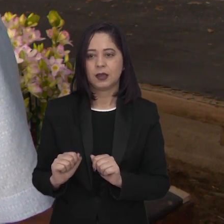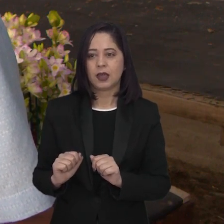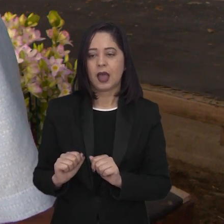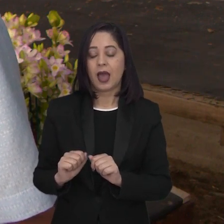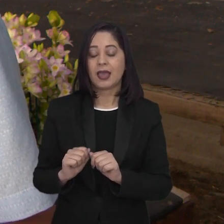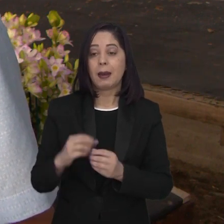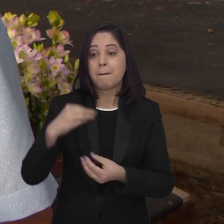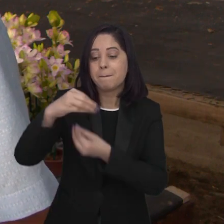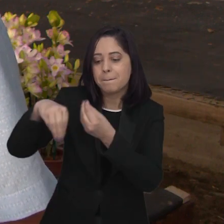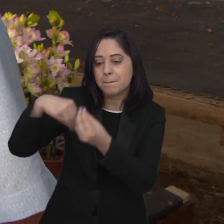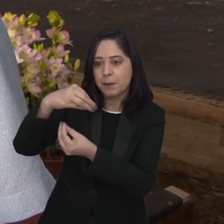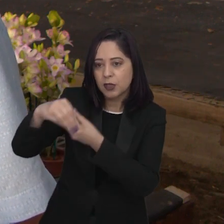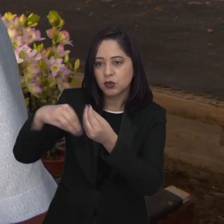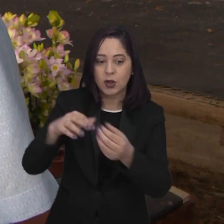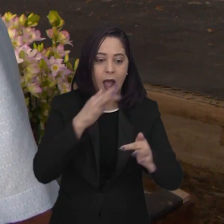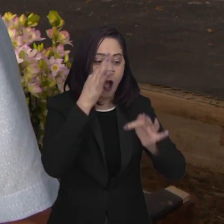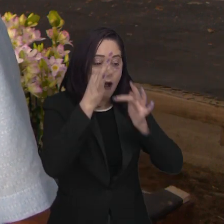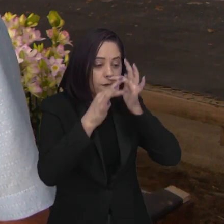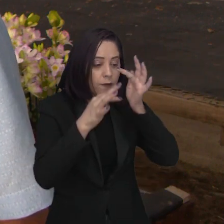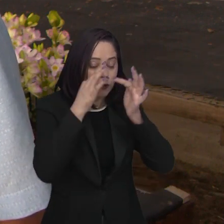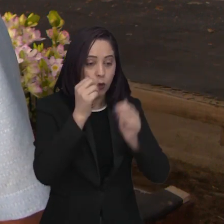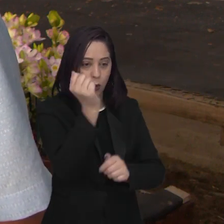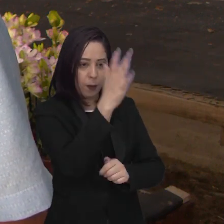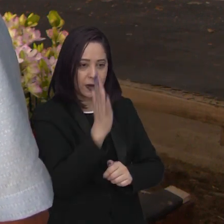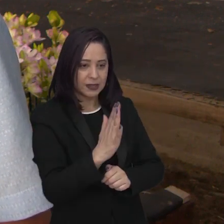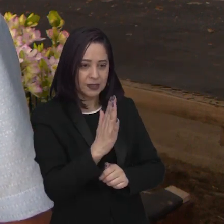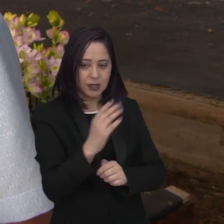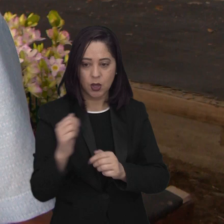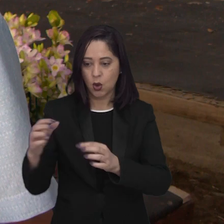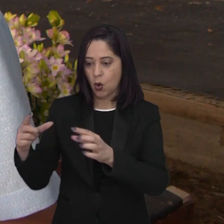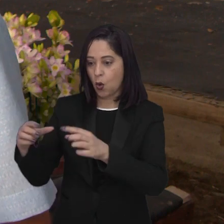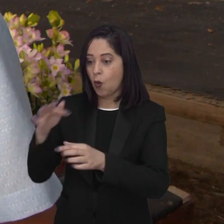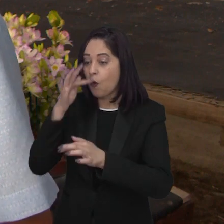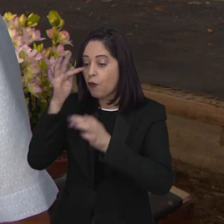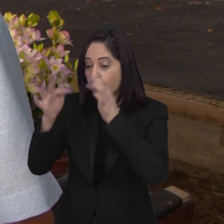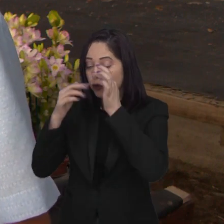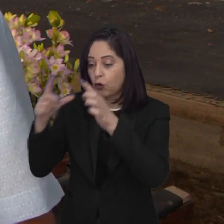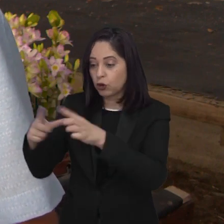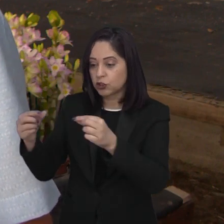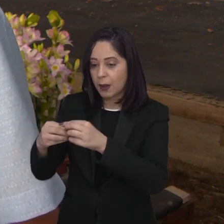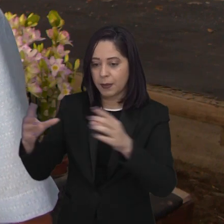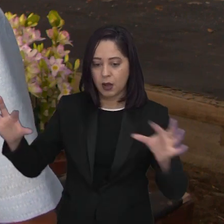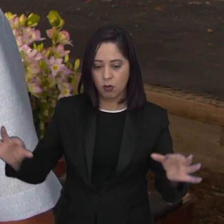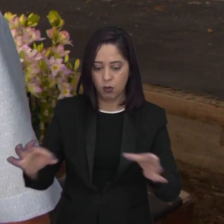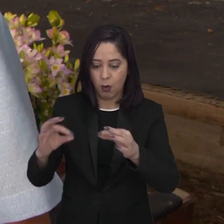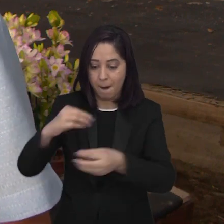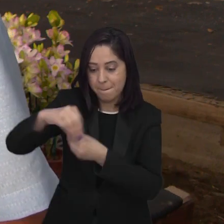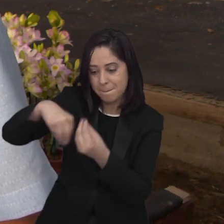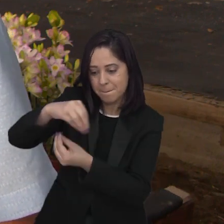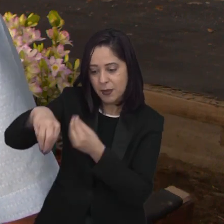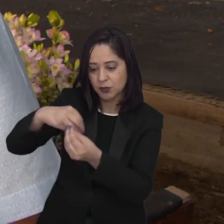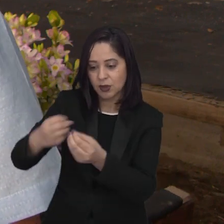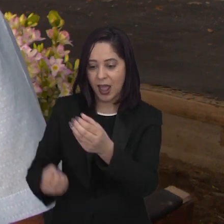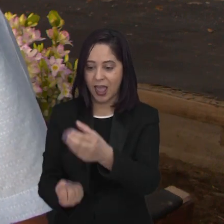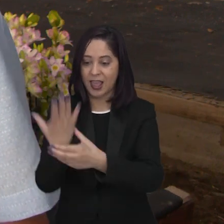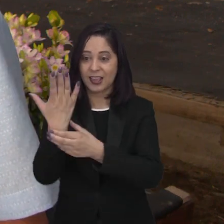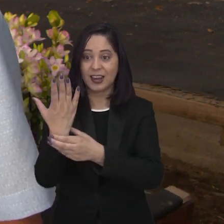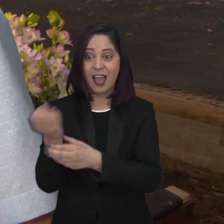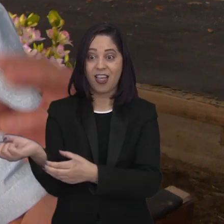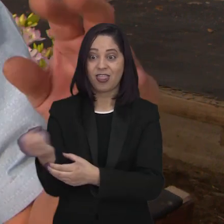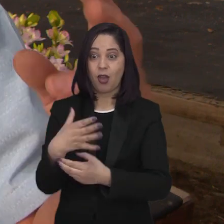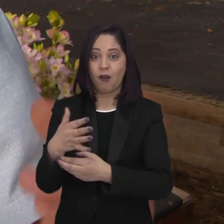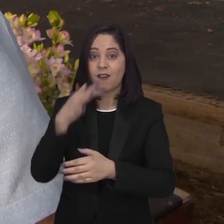pegar variedades brasileiras, trazê-las algumas do Japão e desenvolver variedades que ninguém nunca viu. Essa era